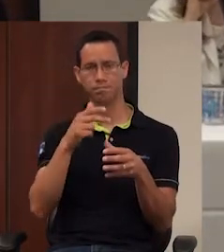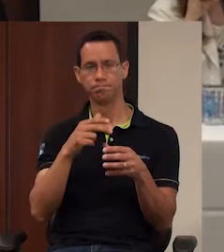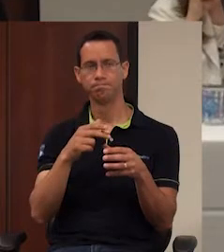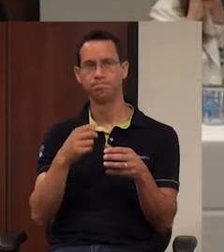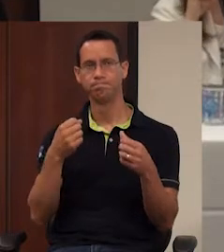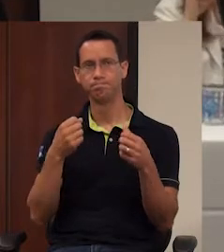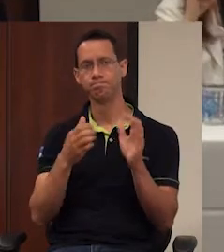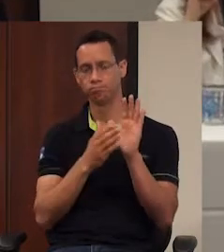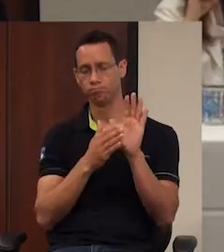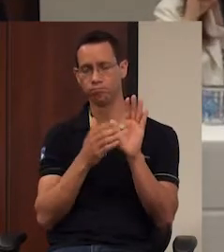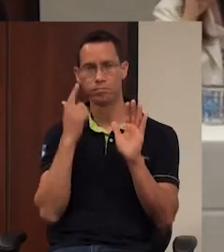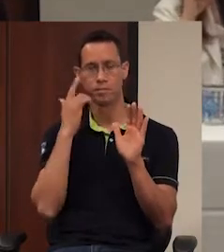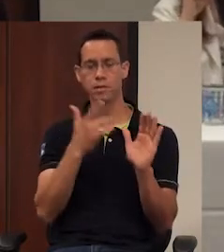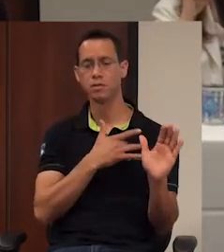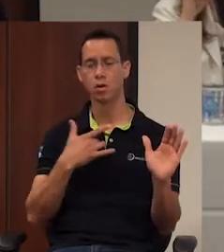no campo da saúde mental.